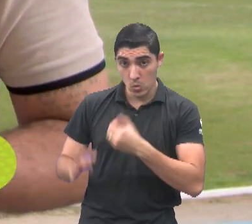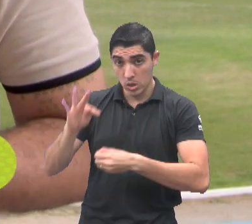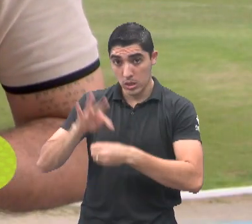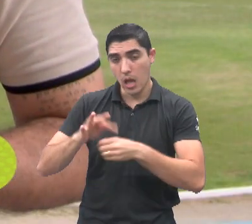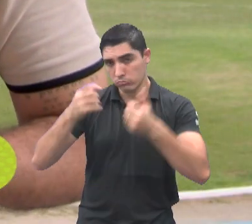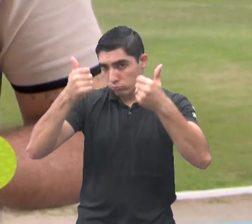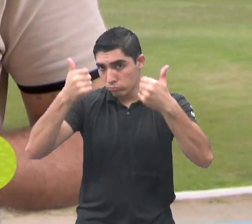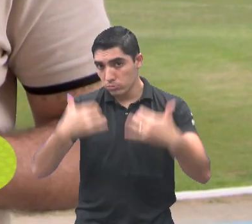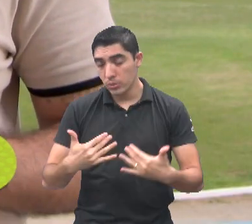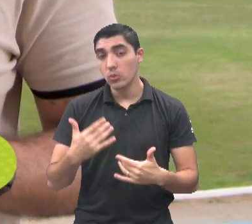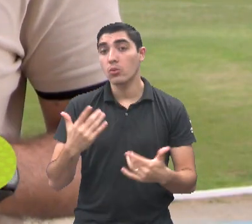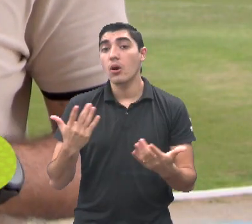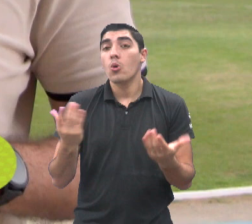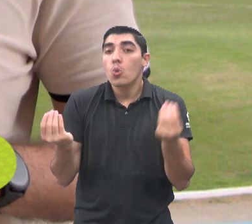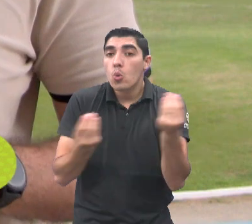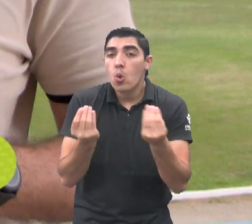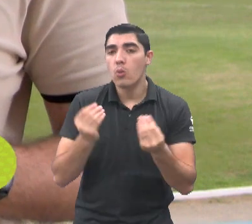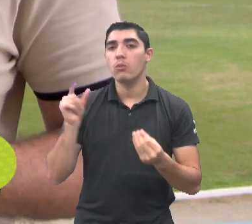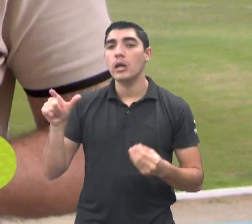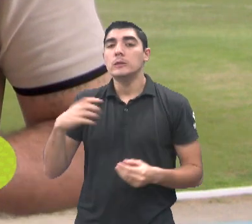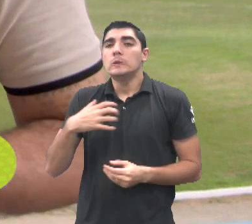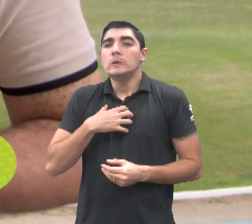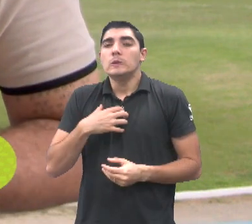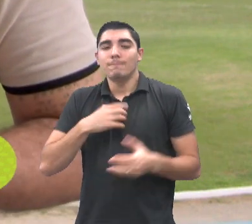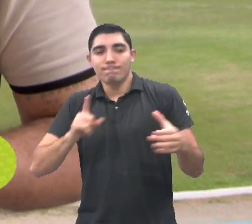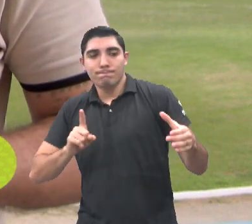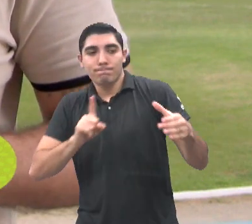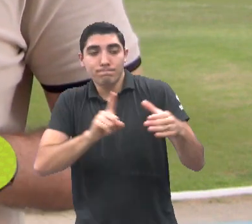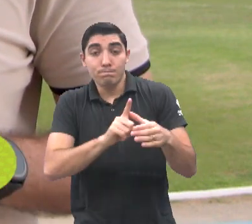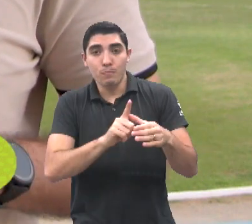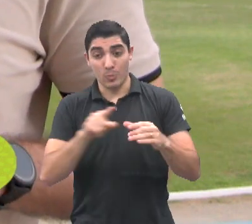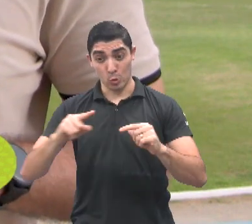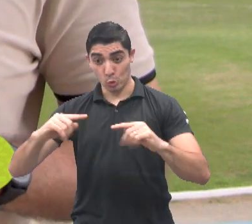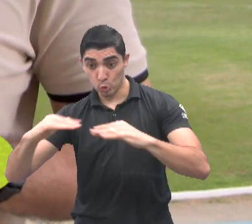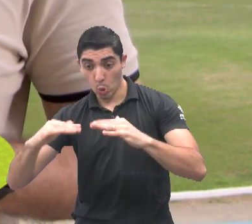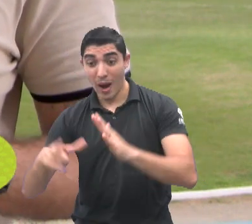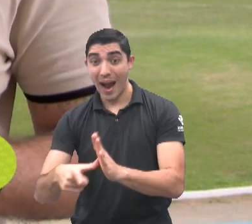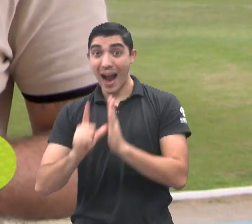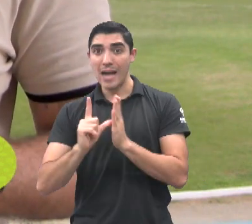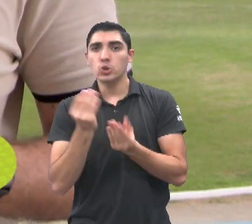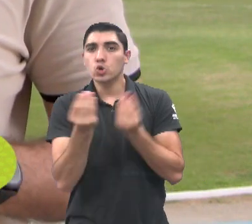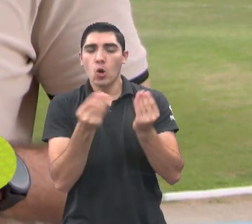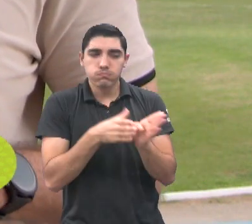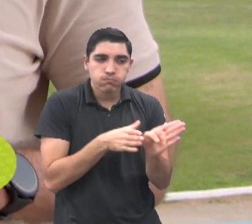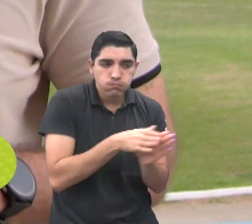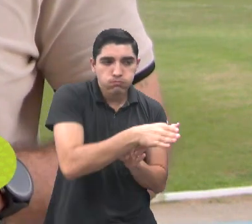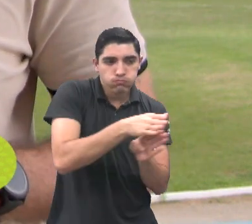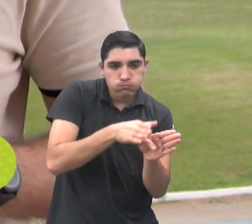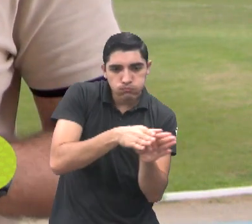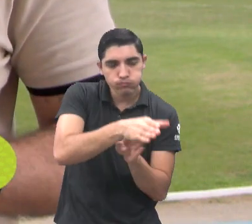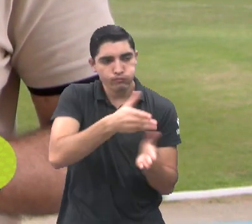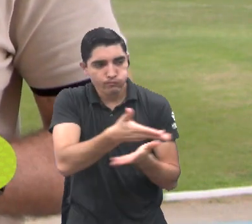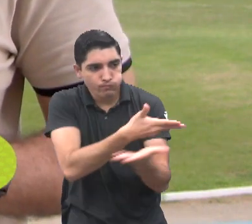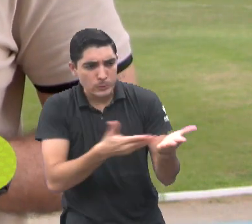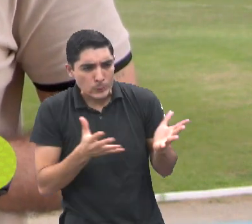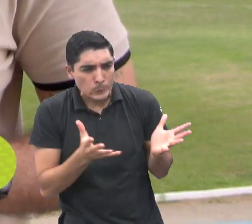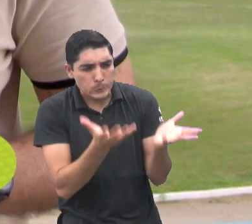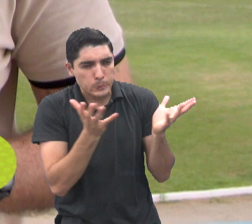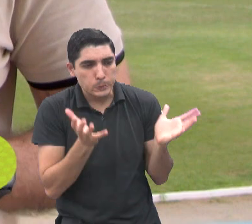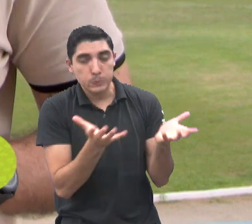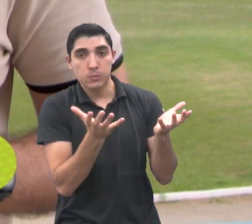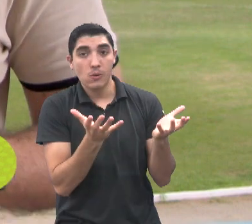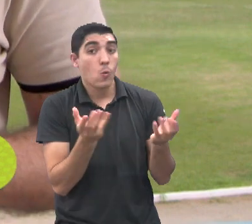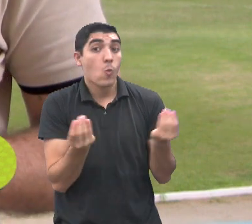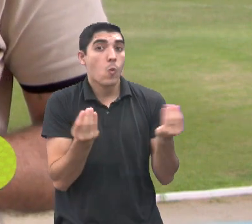ser o papo com os atletas antes dos jogos, né? E como que ele vai fazer para poder motivar o time, para poder virar